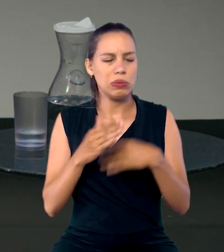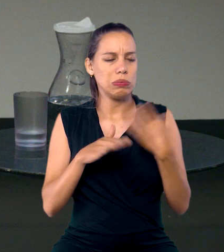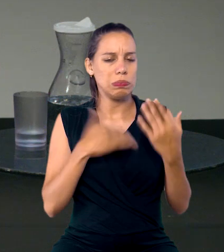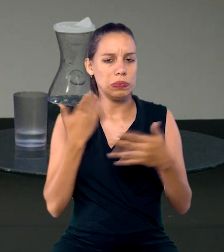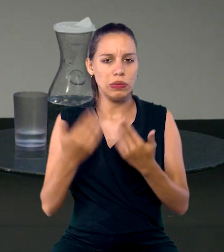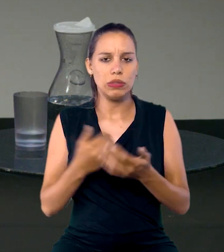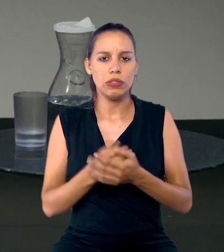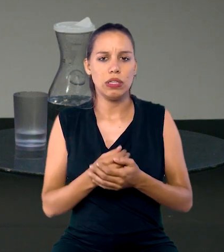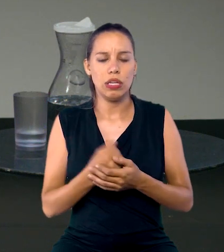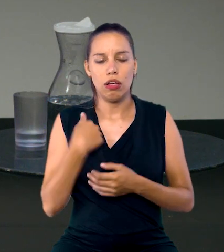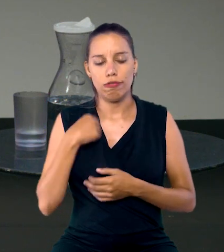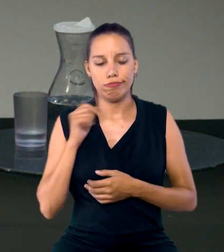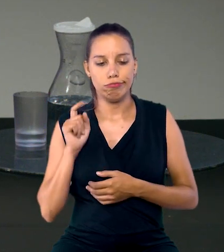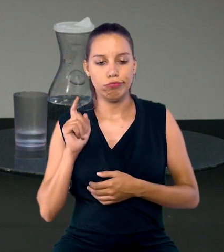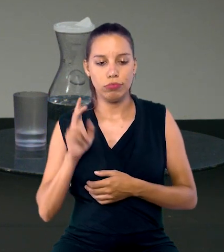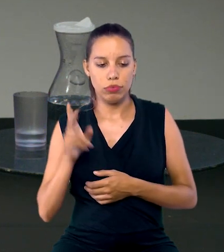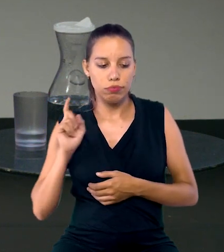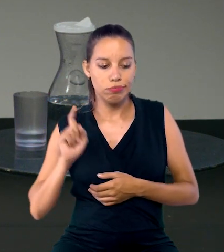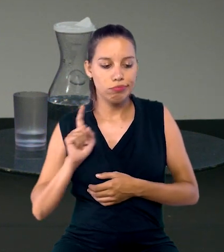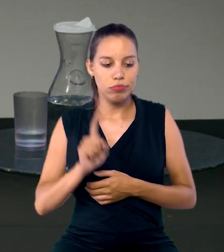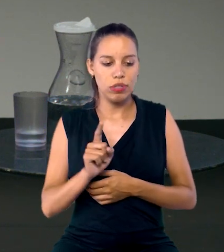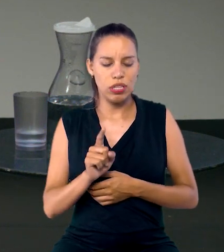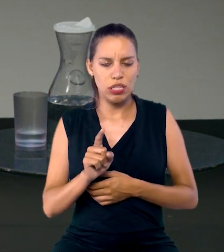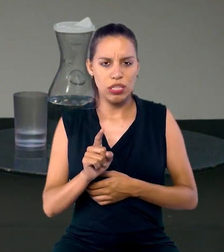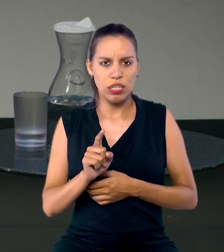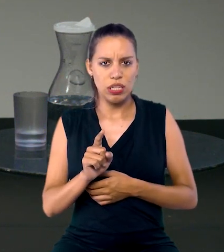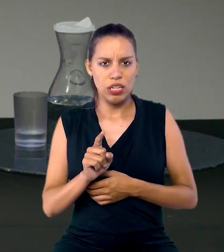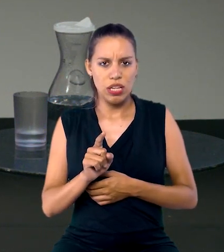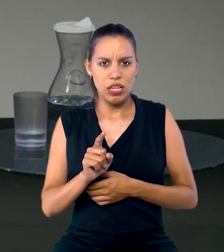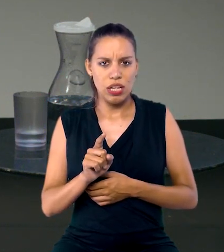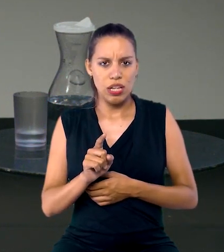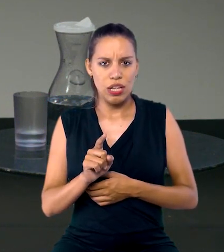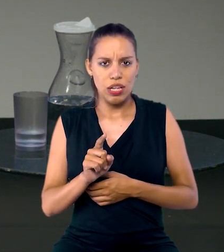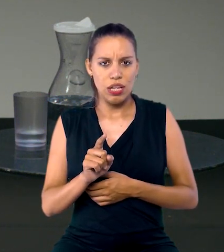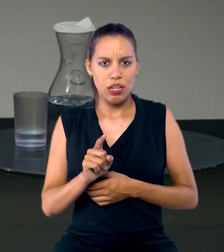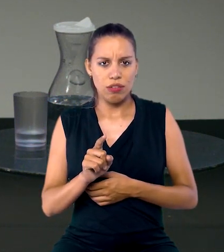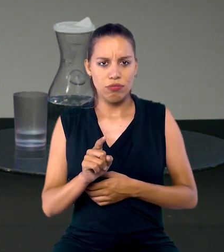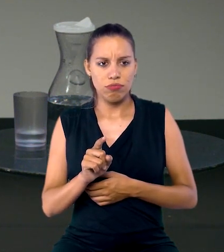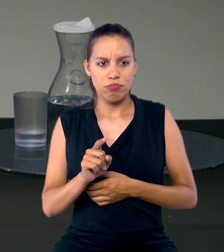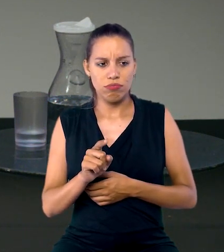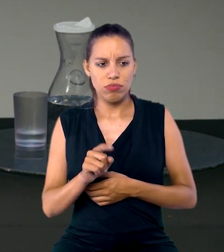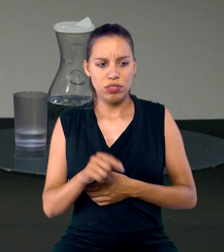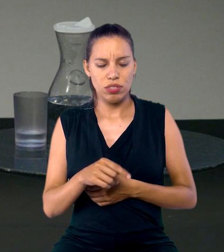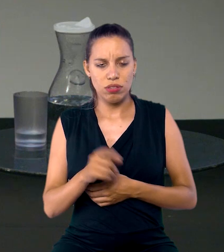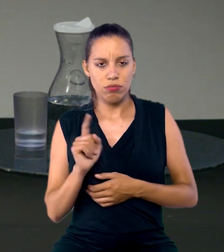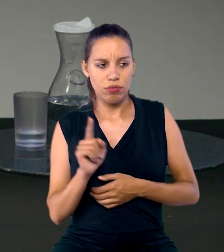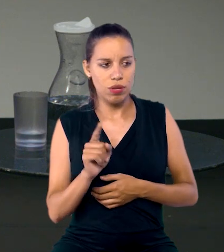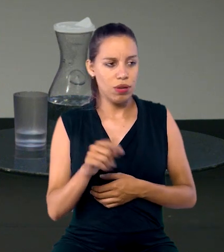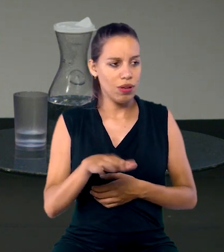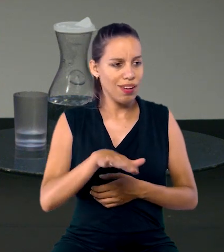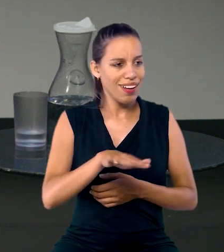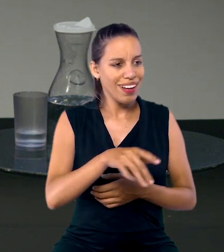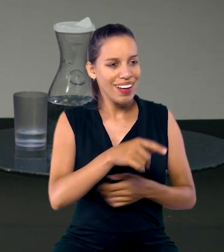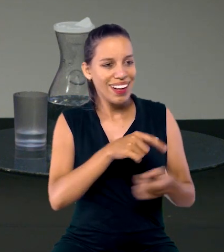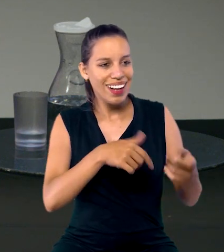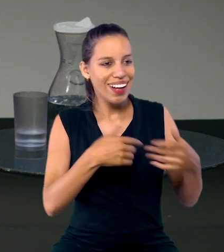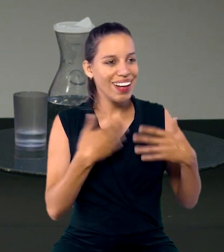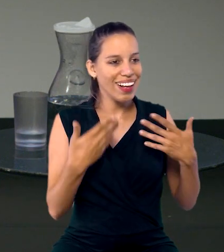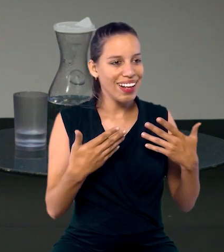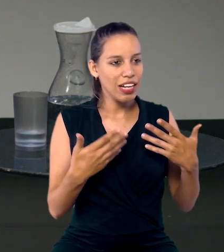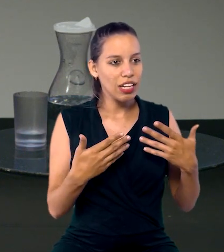E eu ouço muito nos nossos grupos, assim, Geni, a gente enterrou, a gente